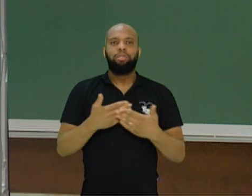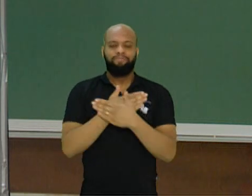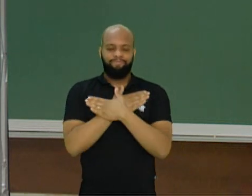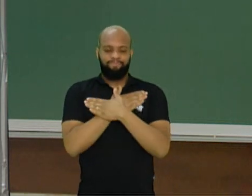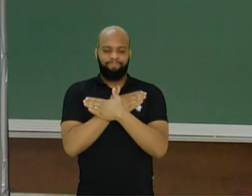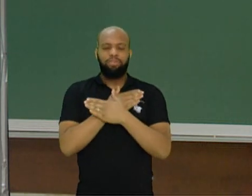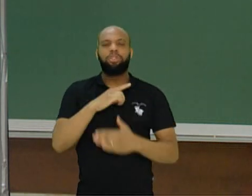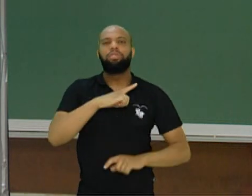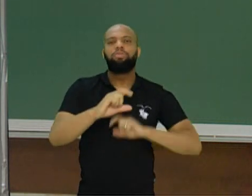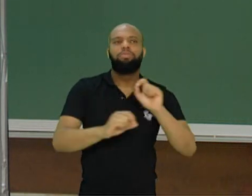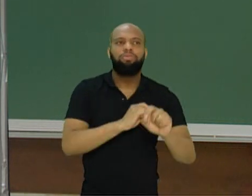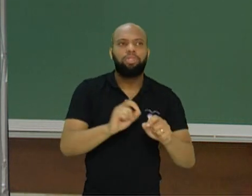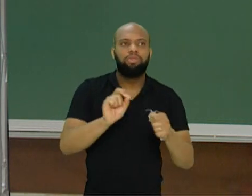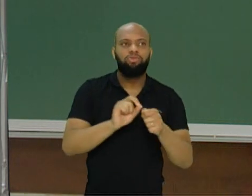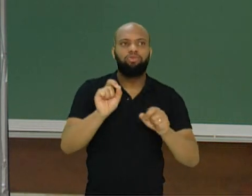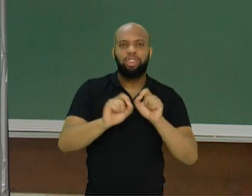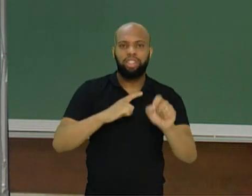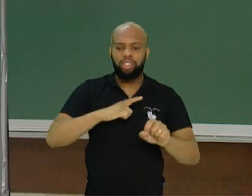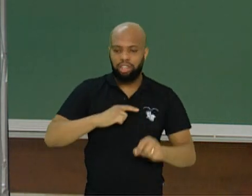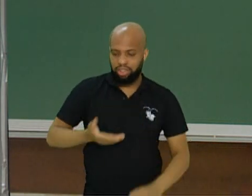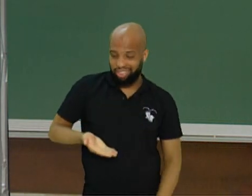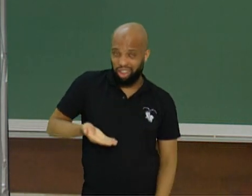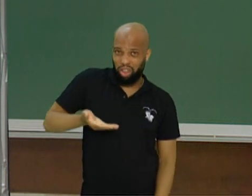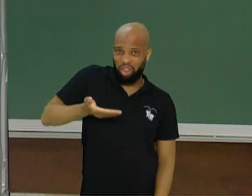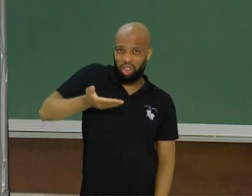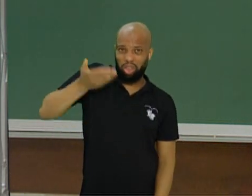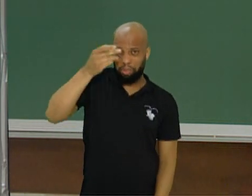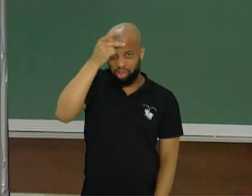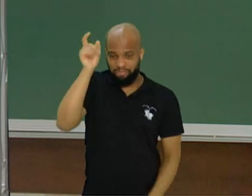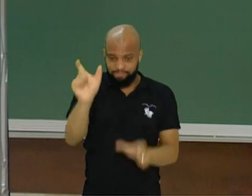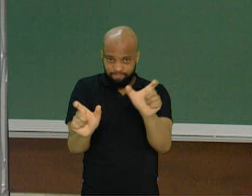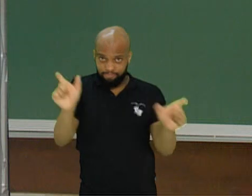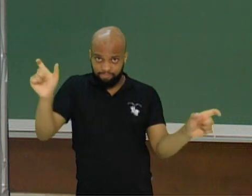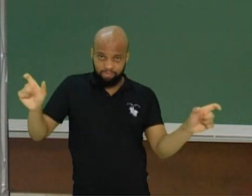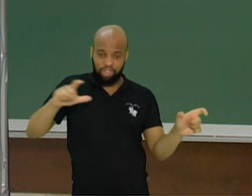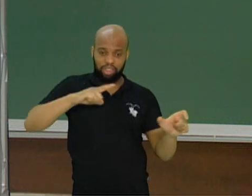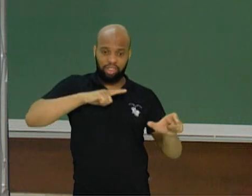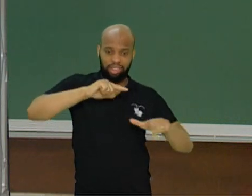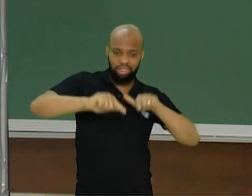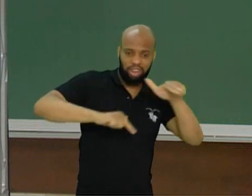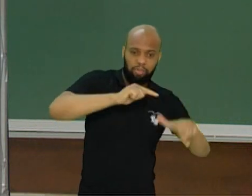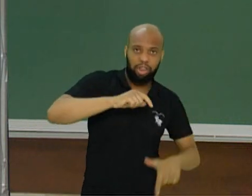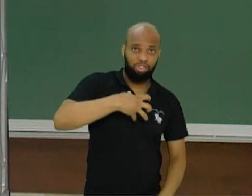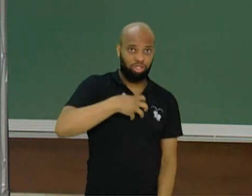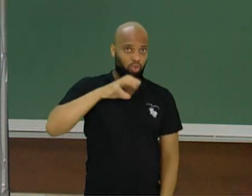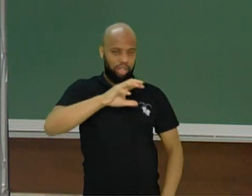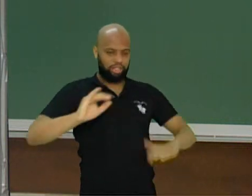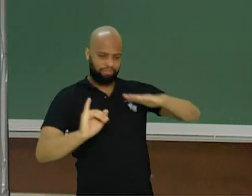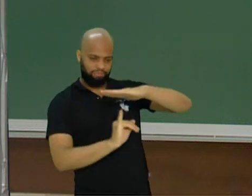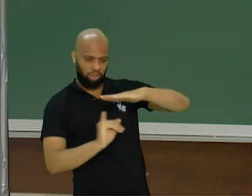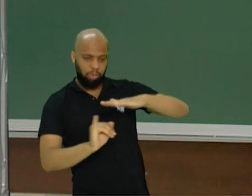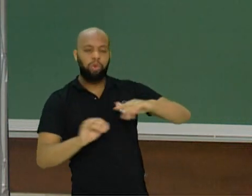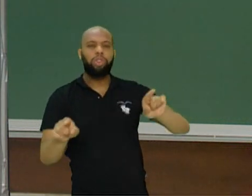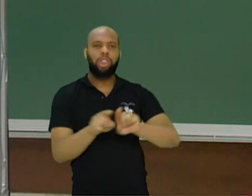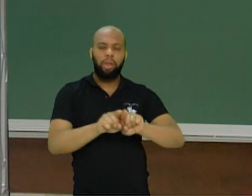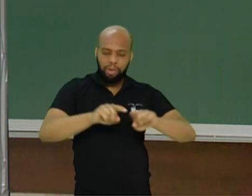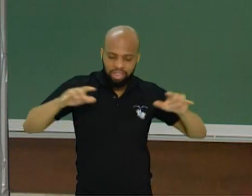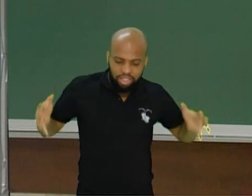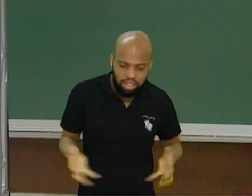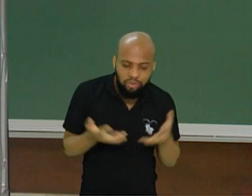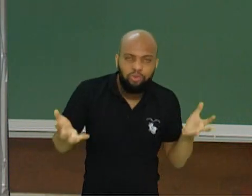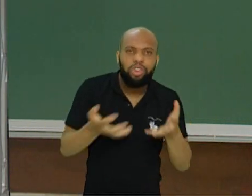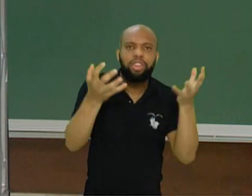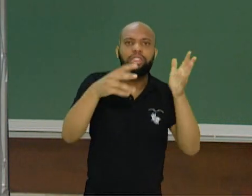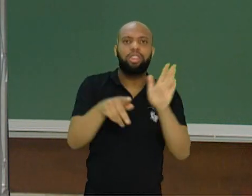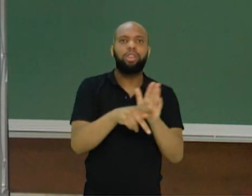né, ele provoca um grande crescimento de pessoas que atuam nesse mercado informal, como eu já falei, promove também o